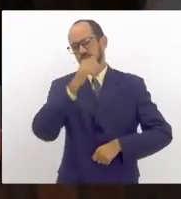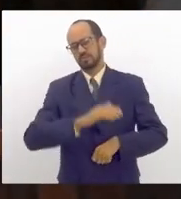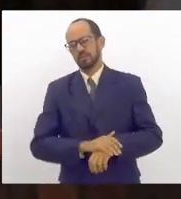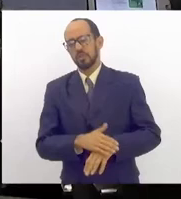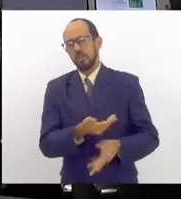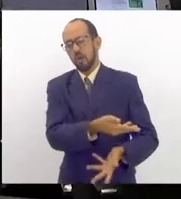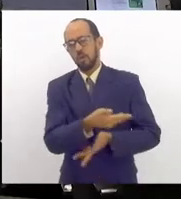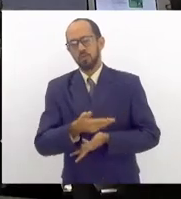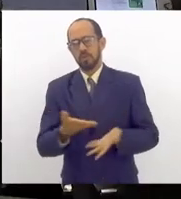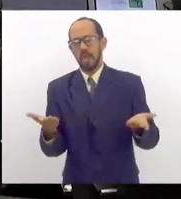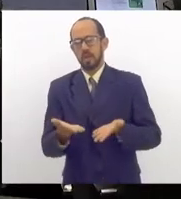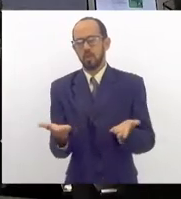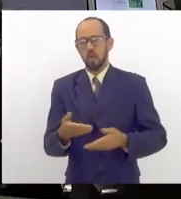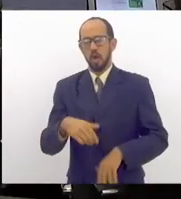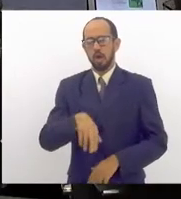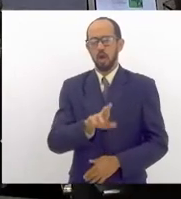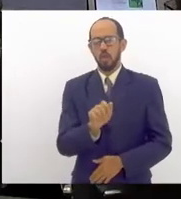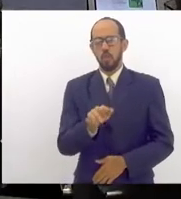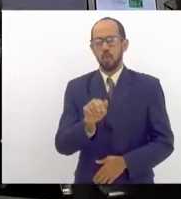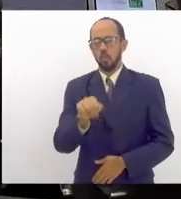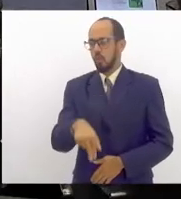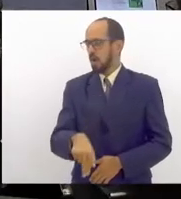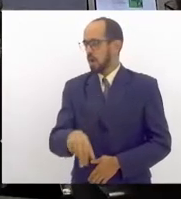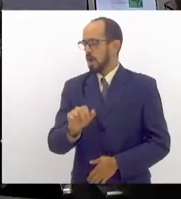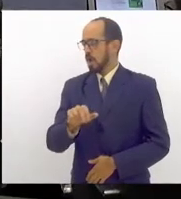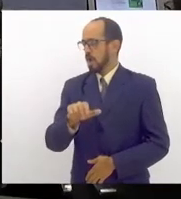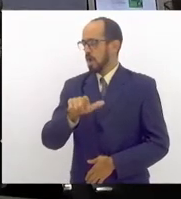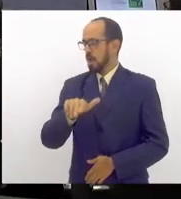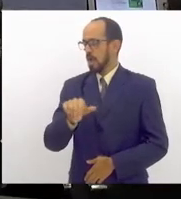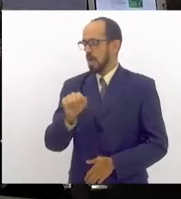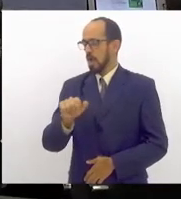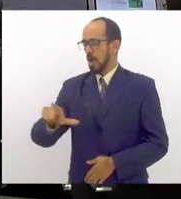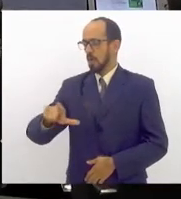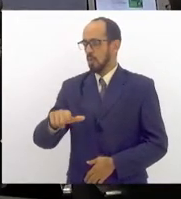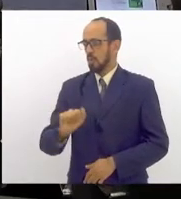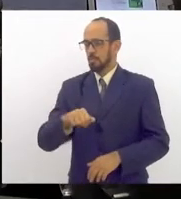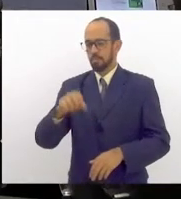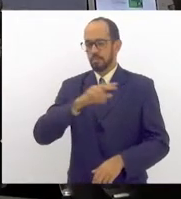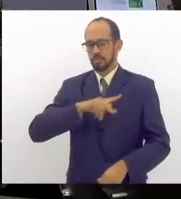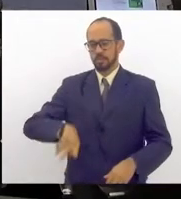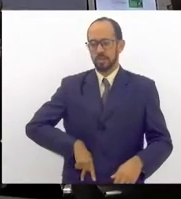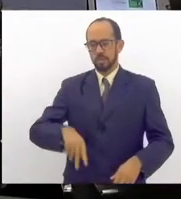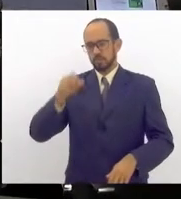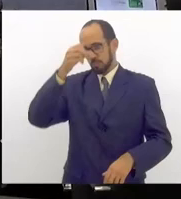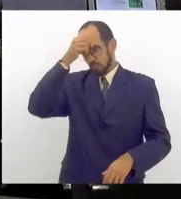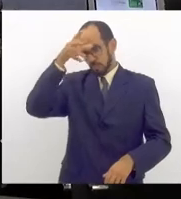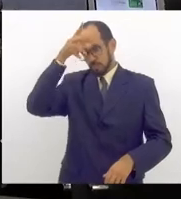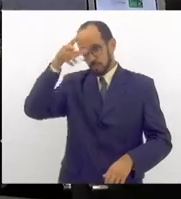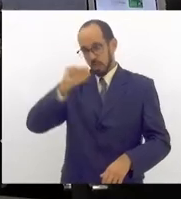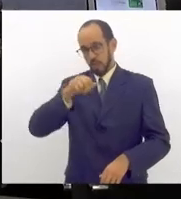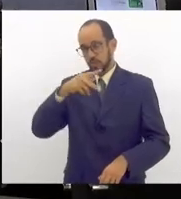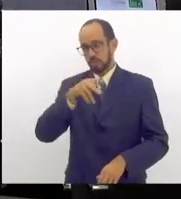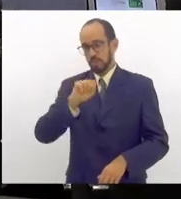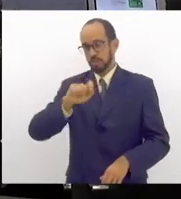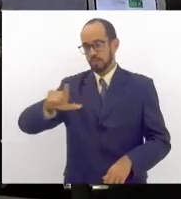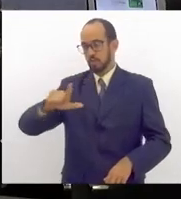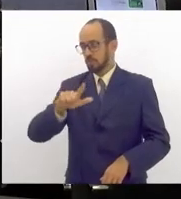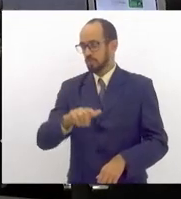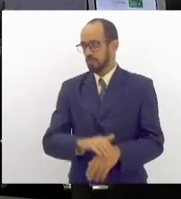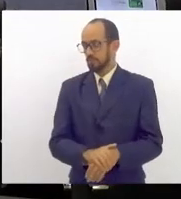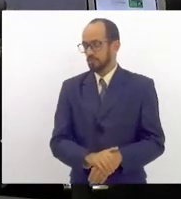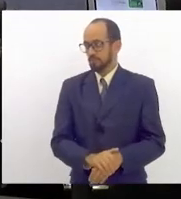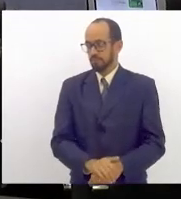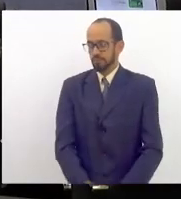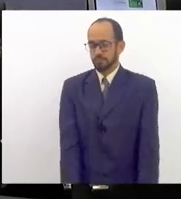convidar imediatamente Juan Leal Presidente Municipal do PSOL para fazer a sua saudação na Tribuna Obrigada